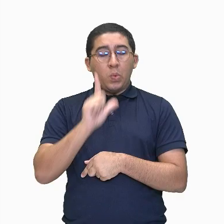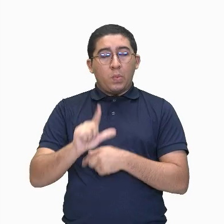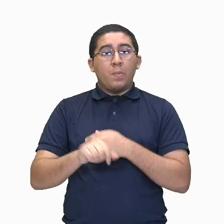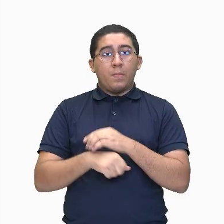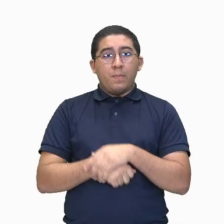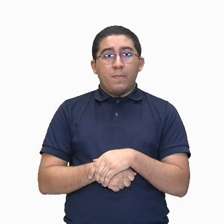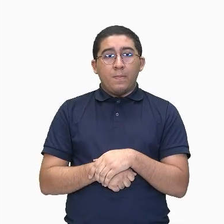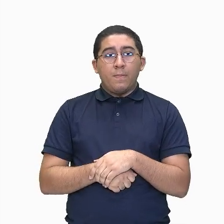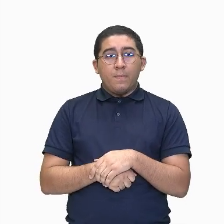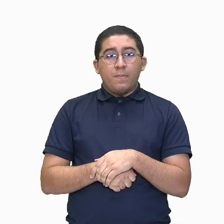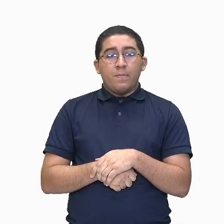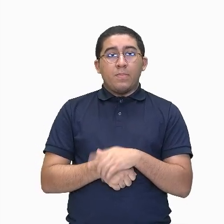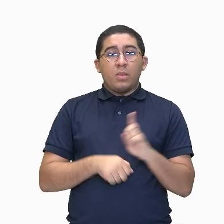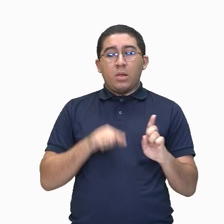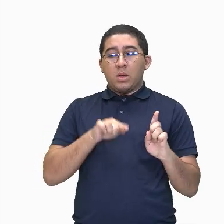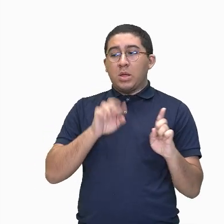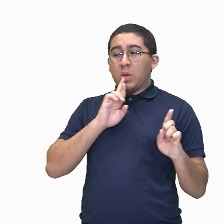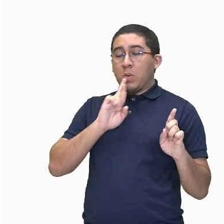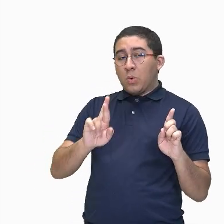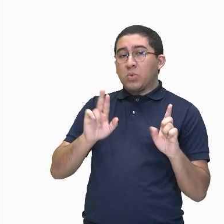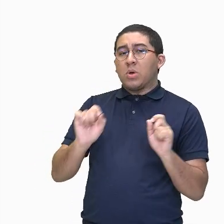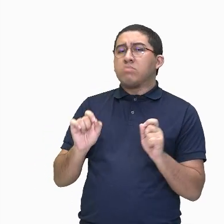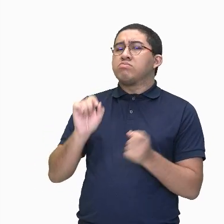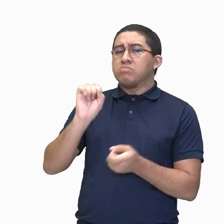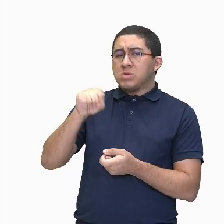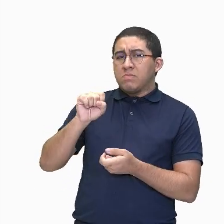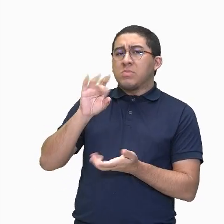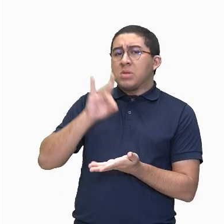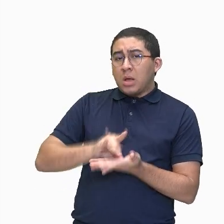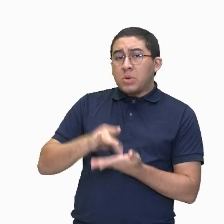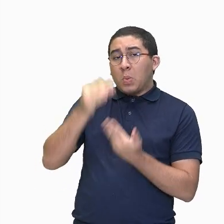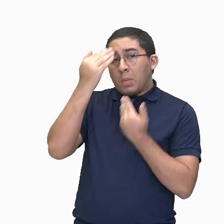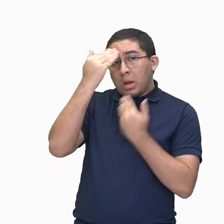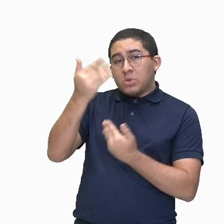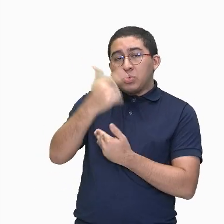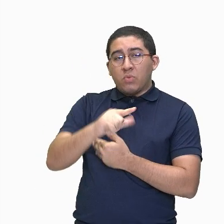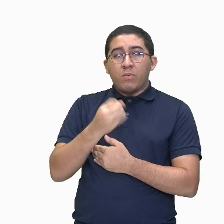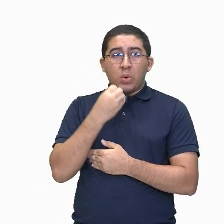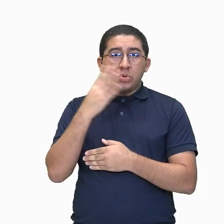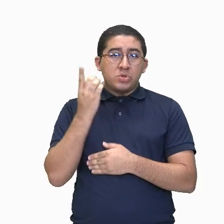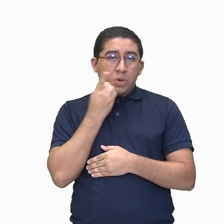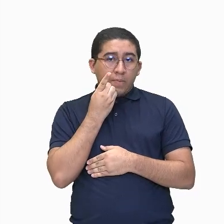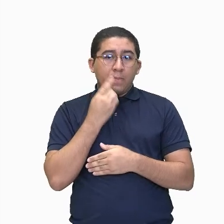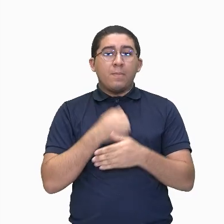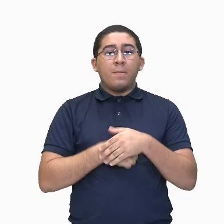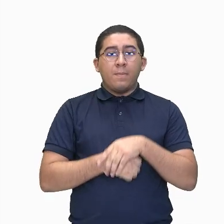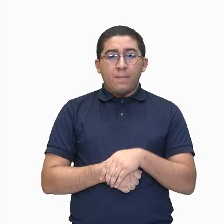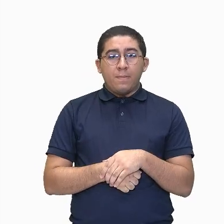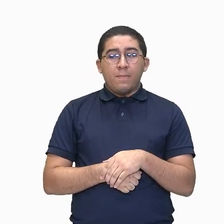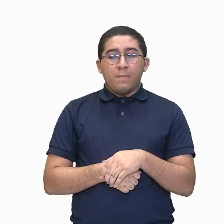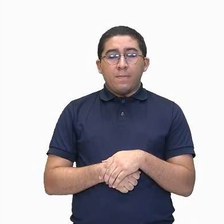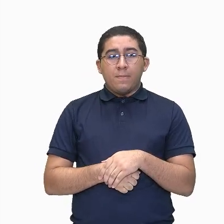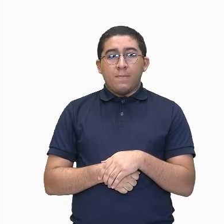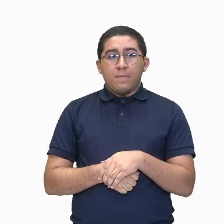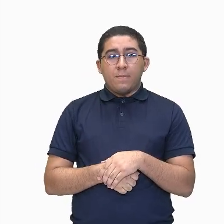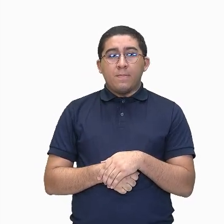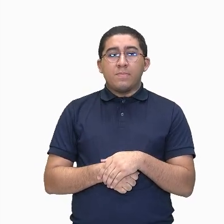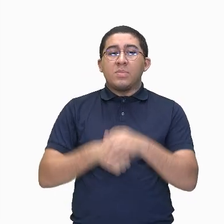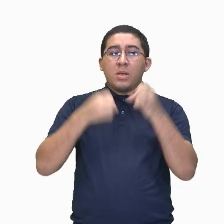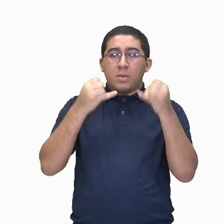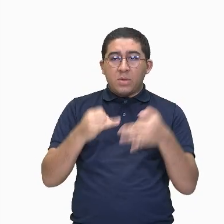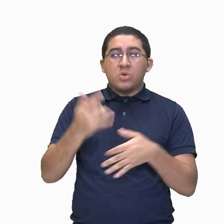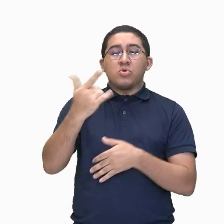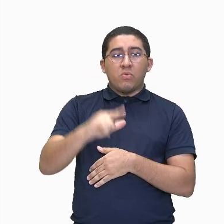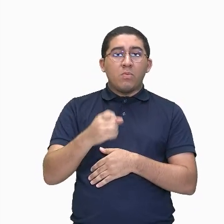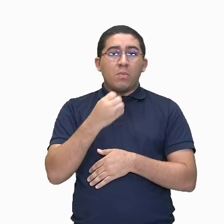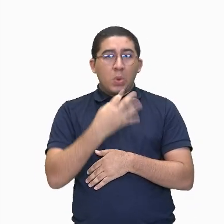reconhecidos. E o entrevistador diz, com certeza, obrigado novamente, um bom dia. Então, ele reafirma o que o seu José